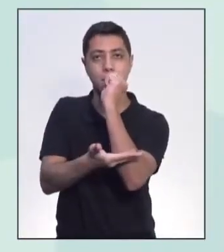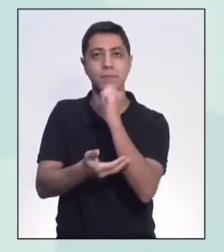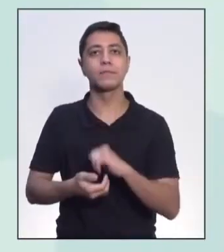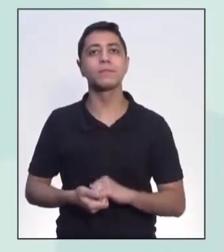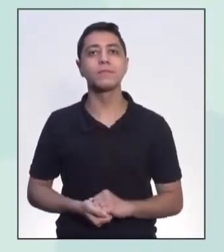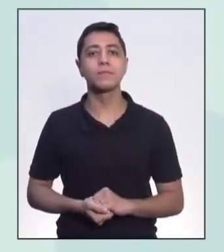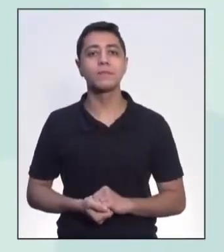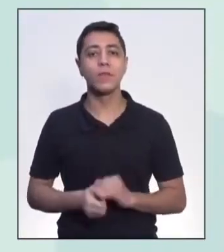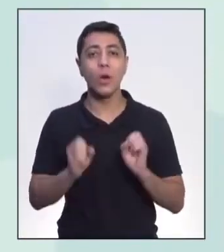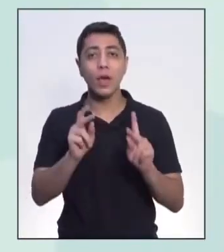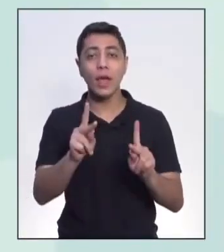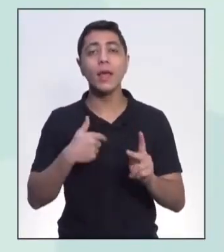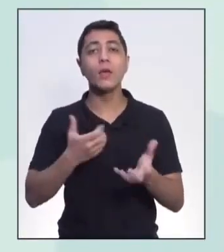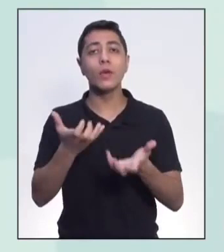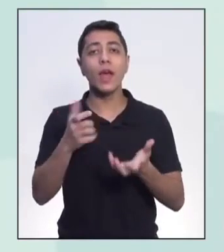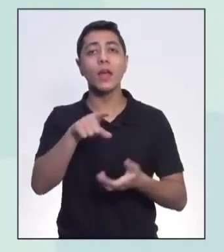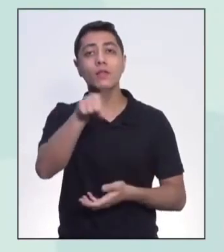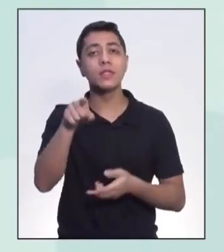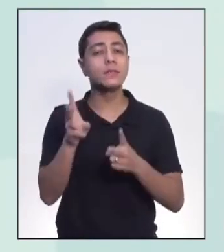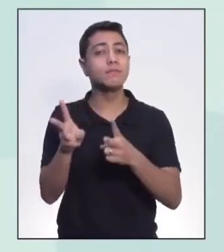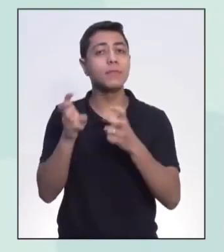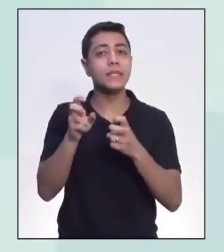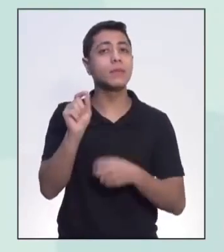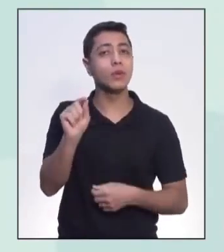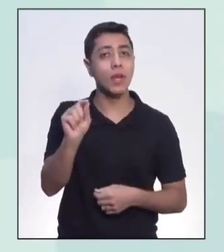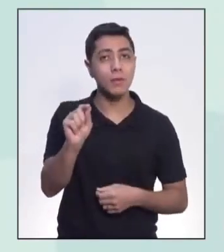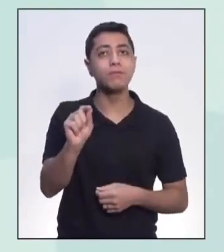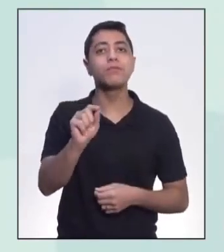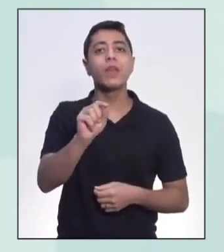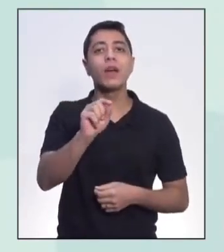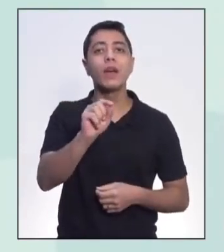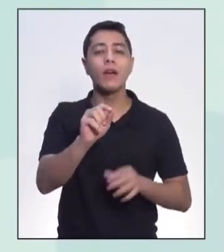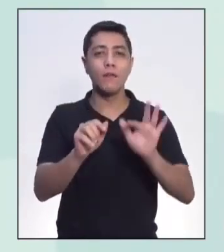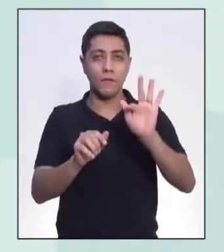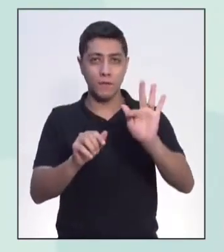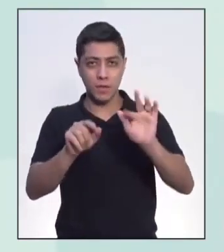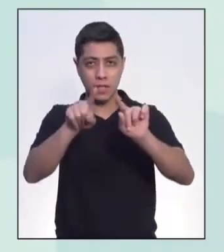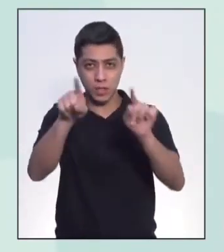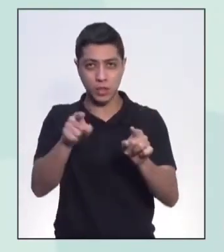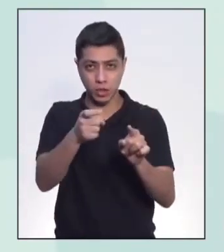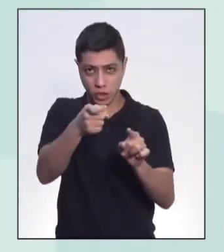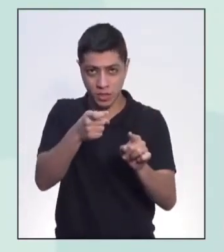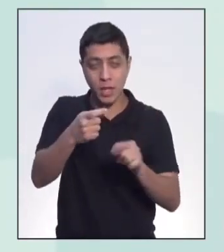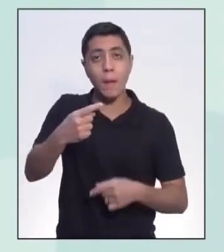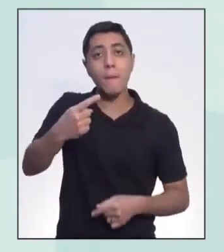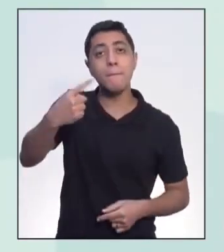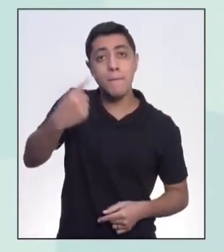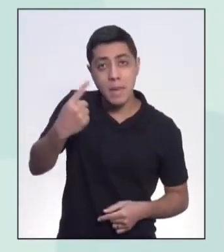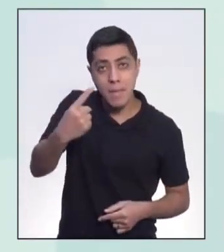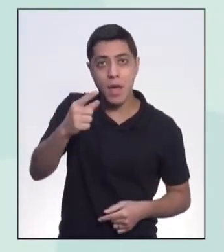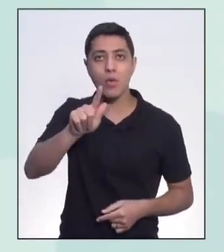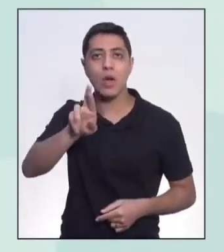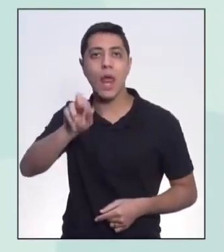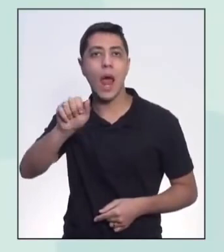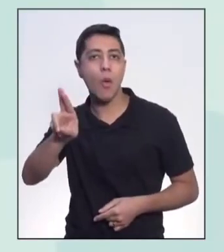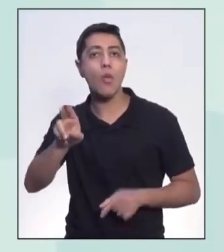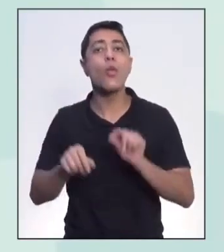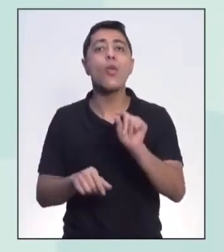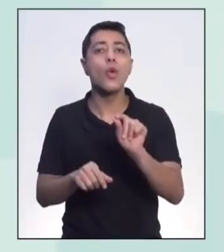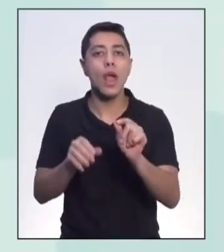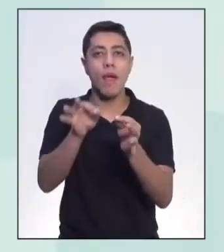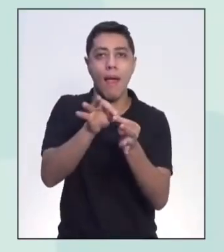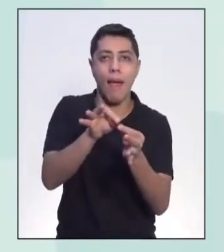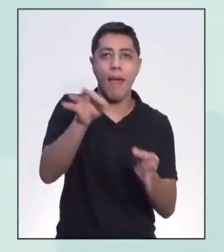observem primeiro nesse gráfico? Que a função do primeiro grau é uma reta, que a função do segundo grau é uma parábola. Você já tem que ter aprendido isso até